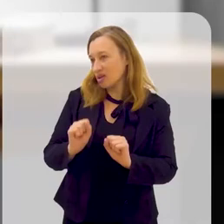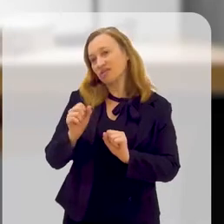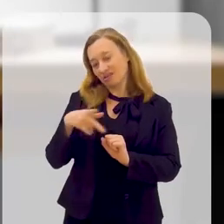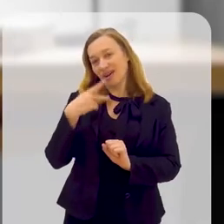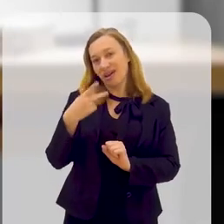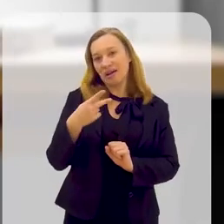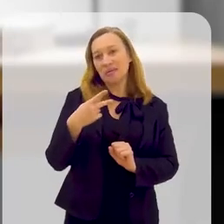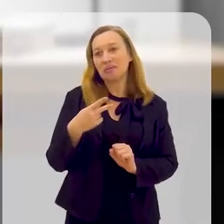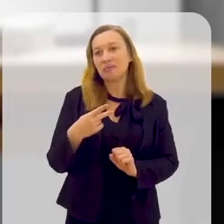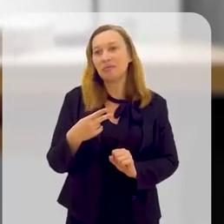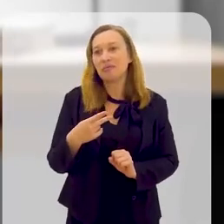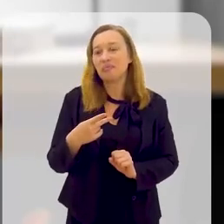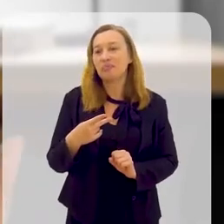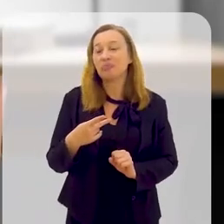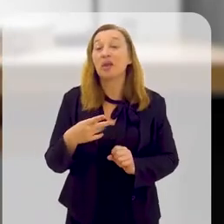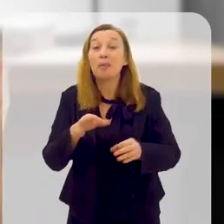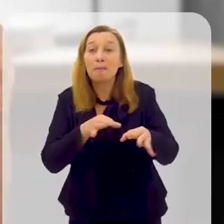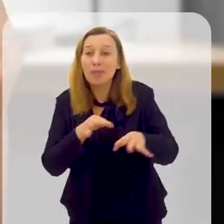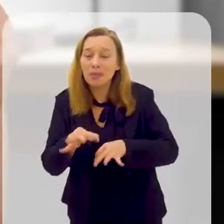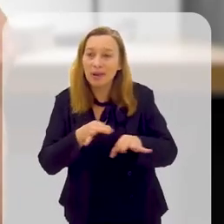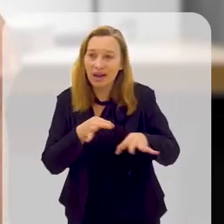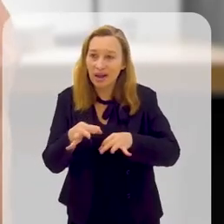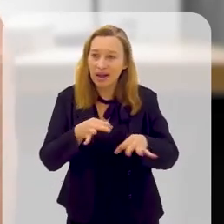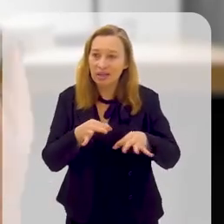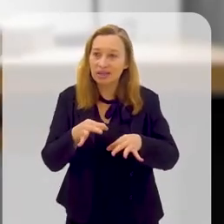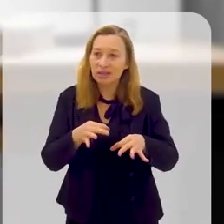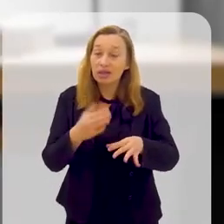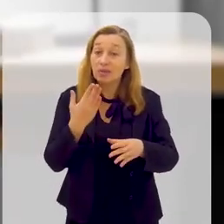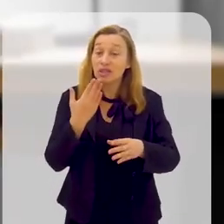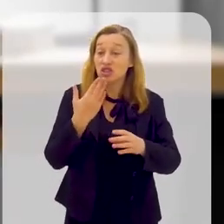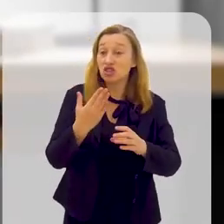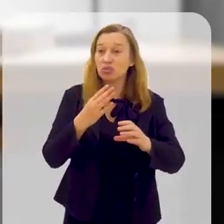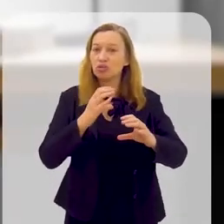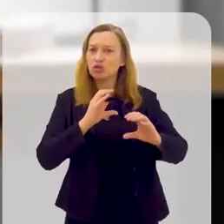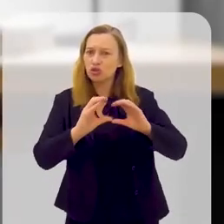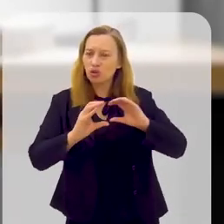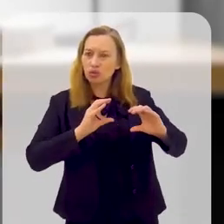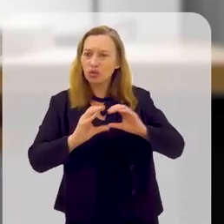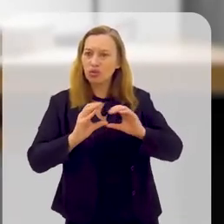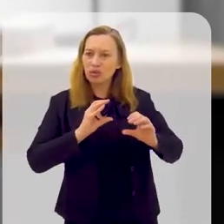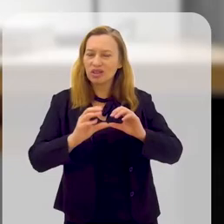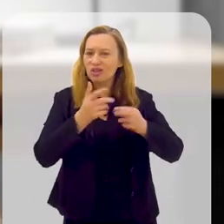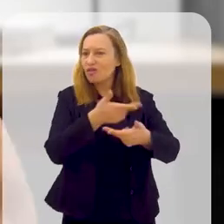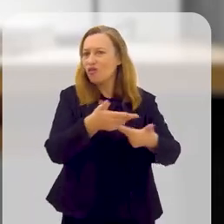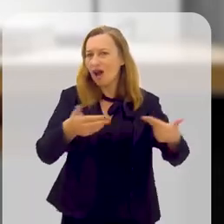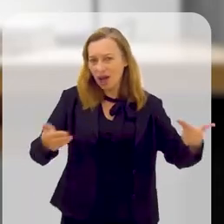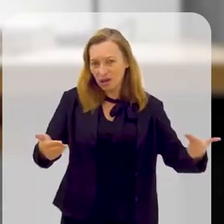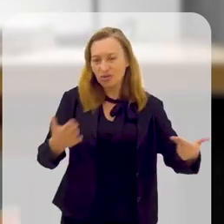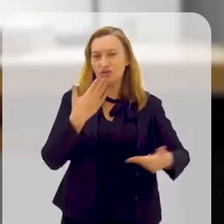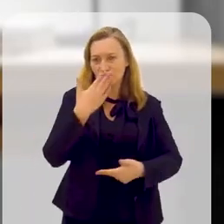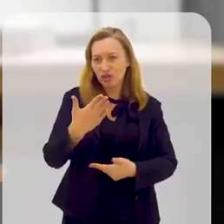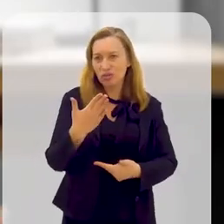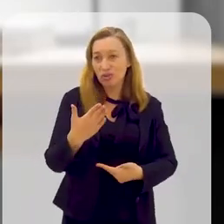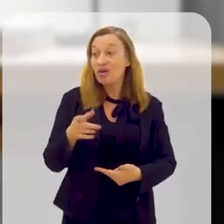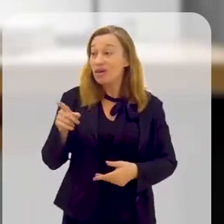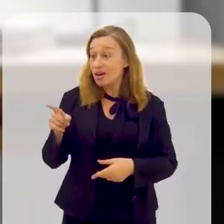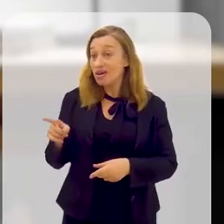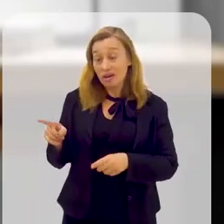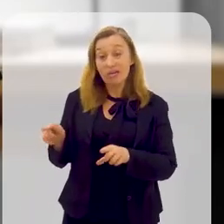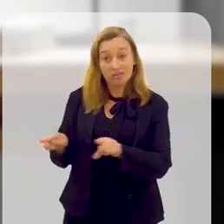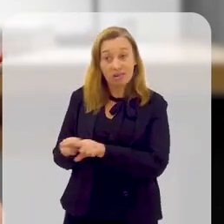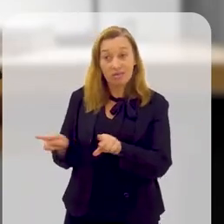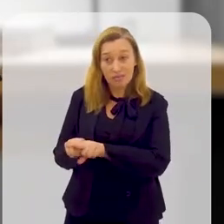vamos dizer assim que esteja preparada para esse tipo de comunicação vários tipos de comunicação